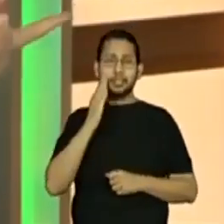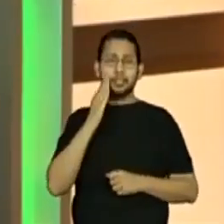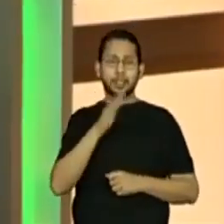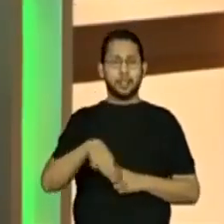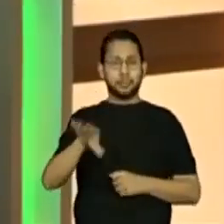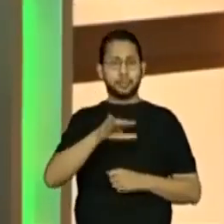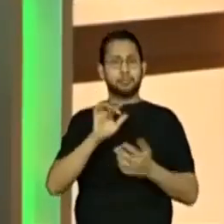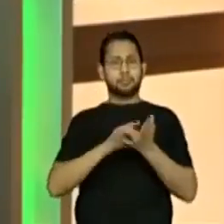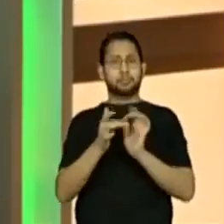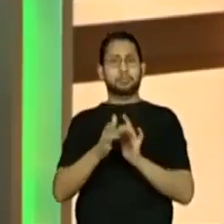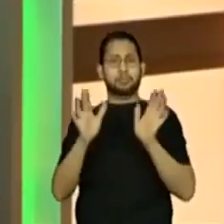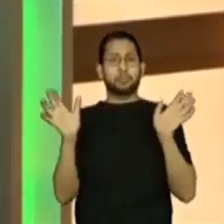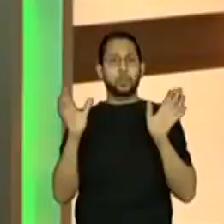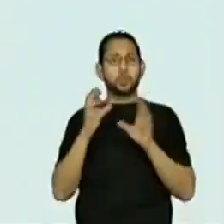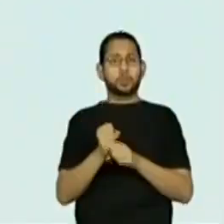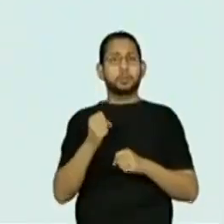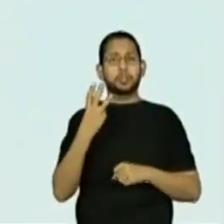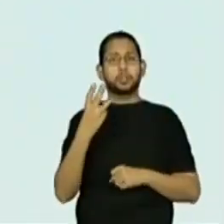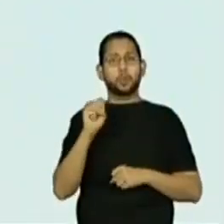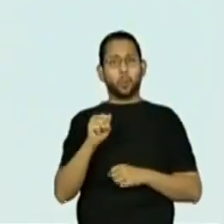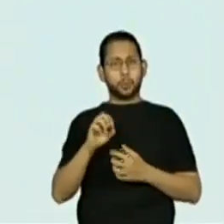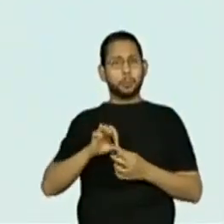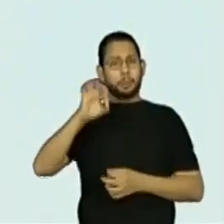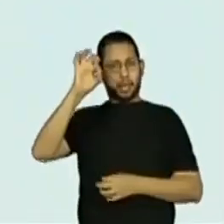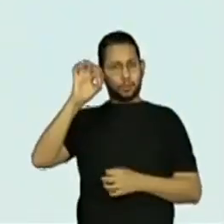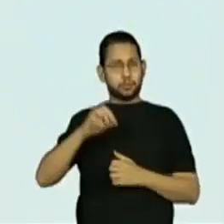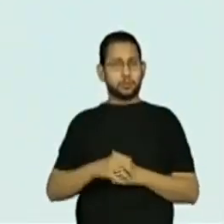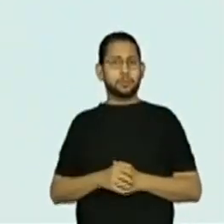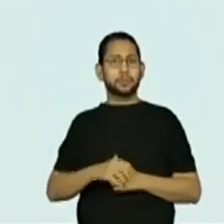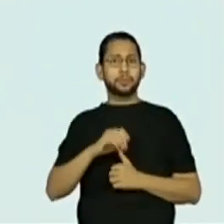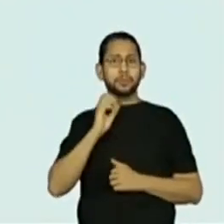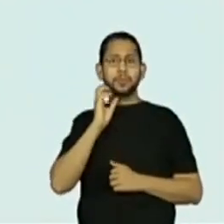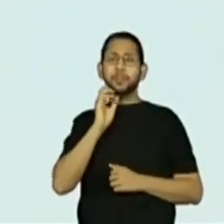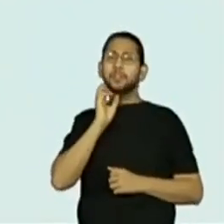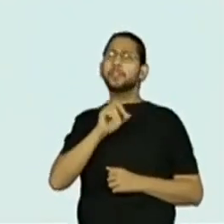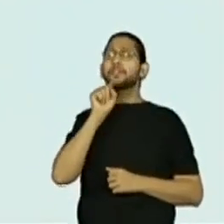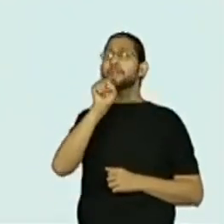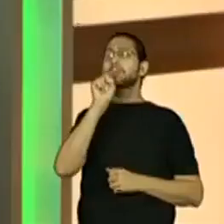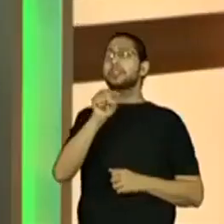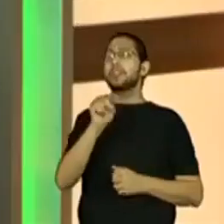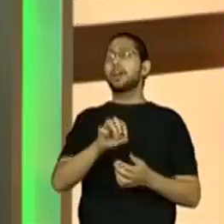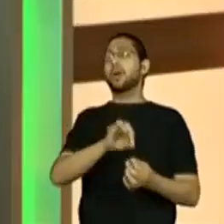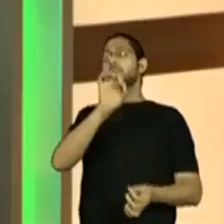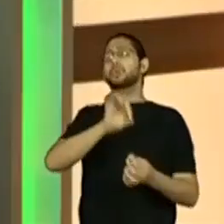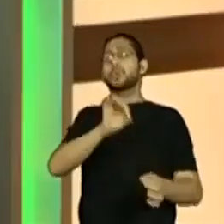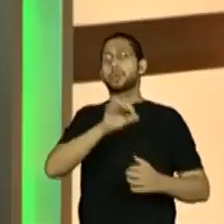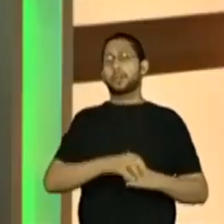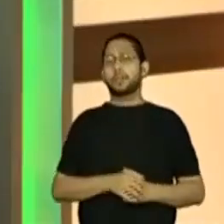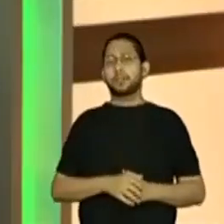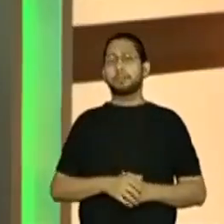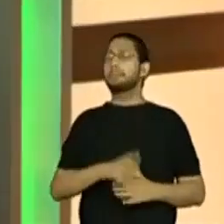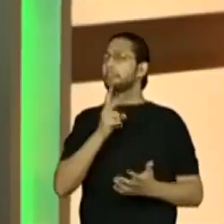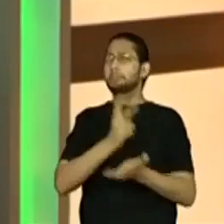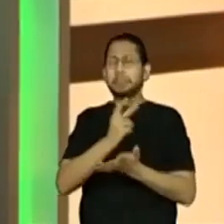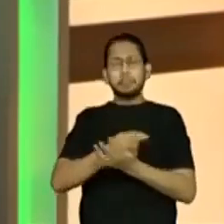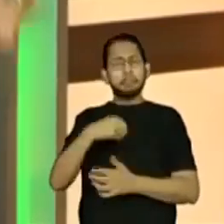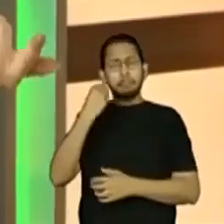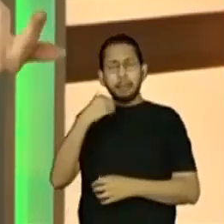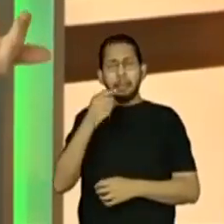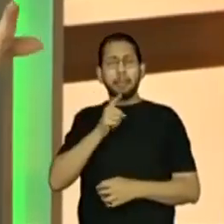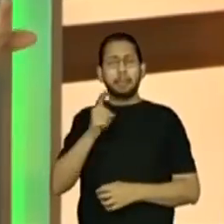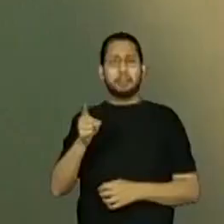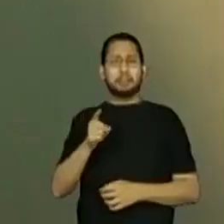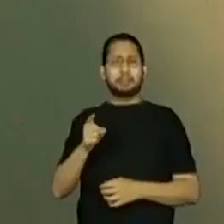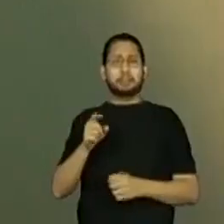Cristo Redentor tem 38 metros. Você vai ver quanto você mede. E aí você vai fazer a mesma experiência que nós fizemos com